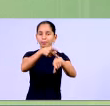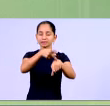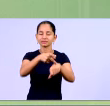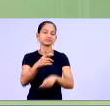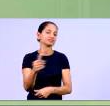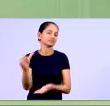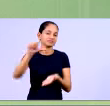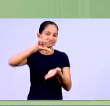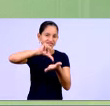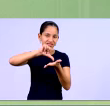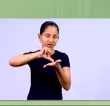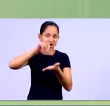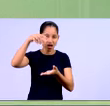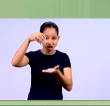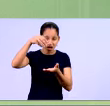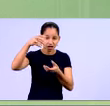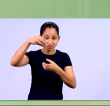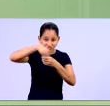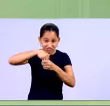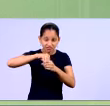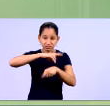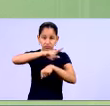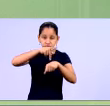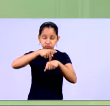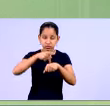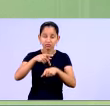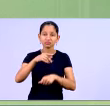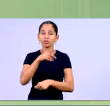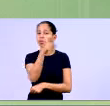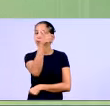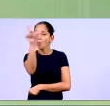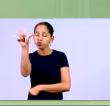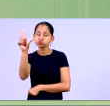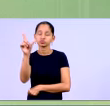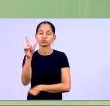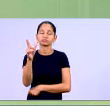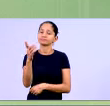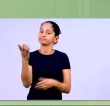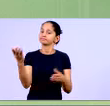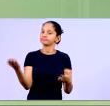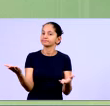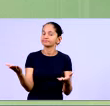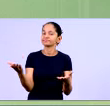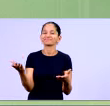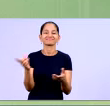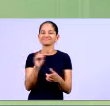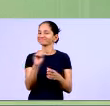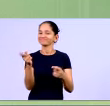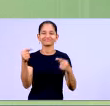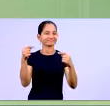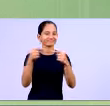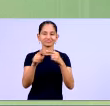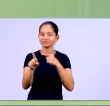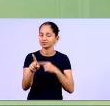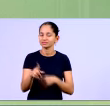no Brasil, mas que a sede da pessoa jurídica seja no exterior, terá